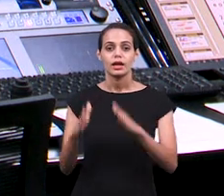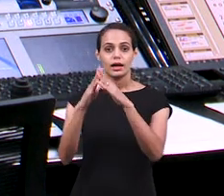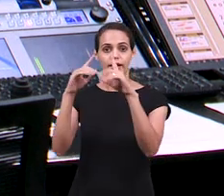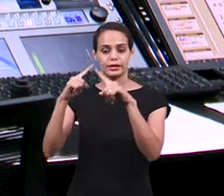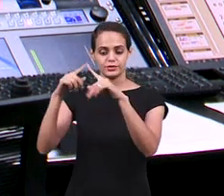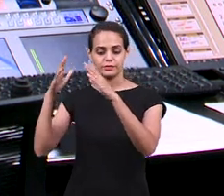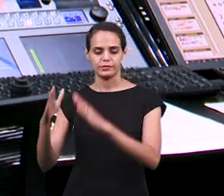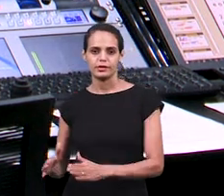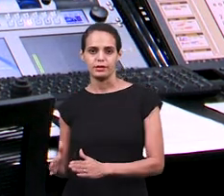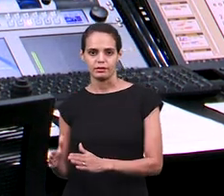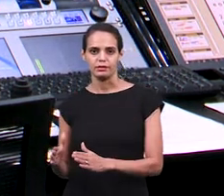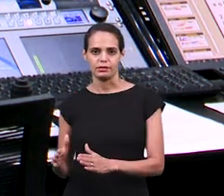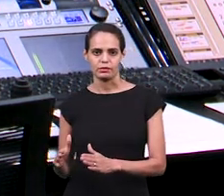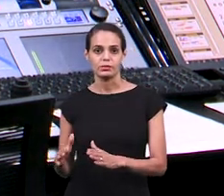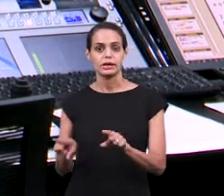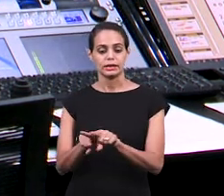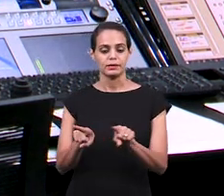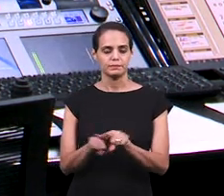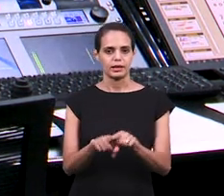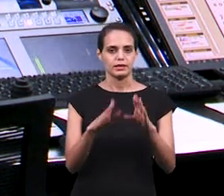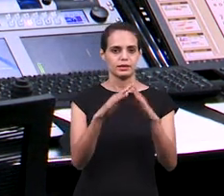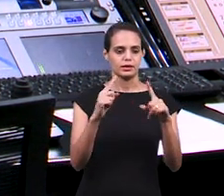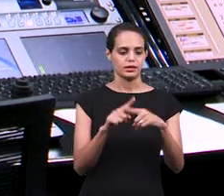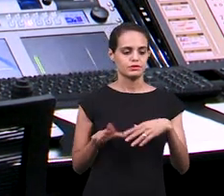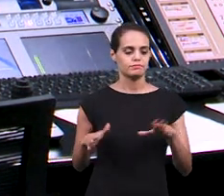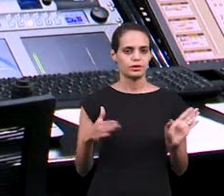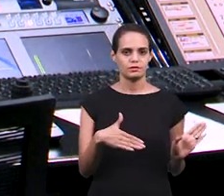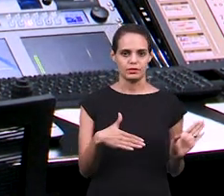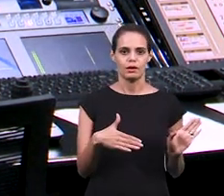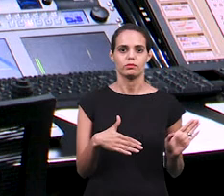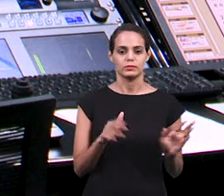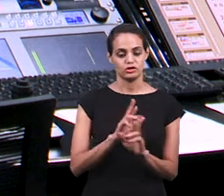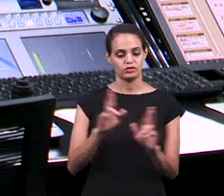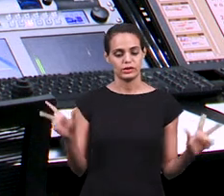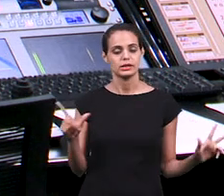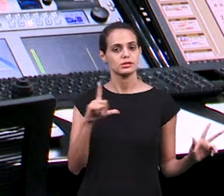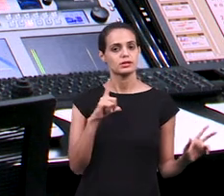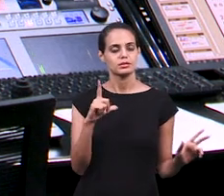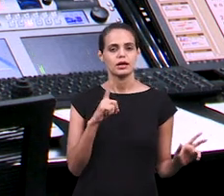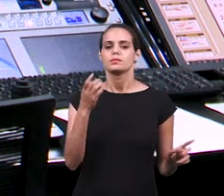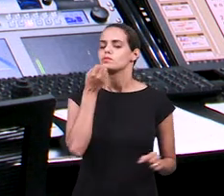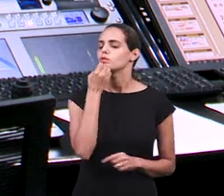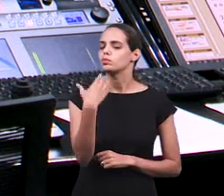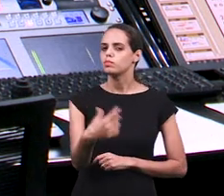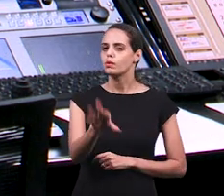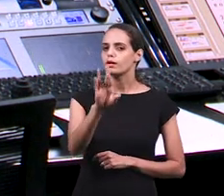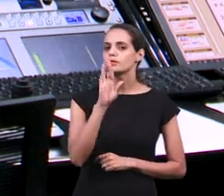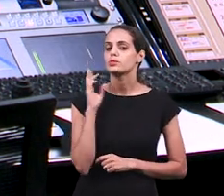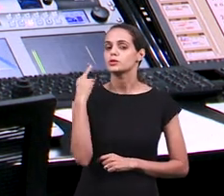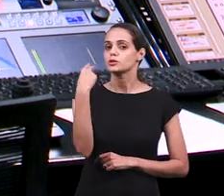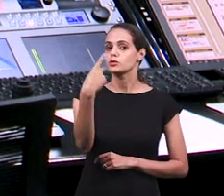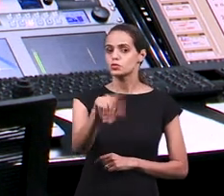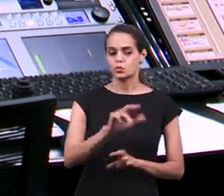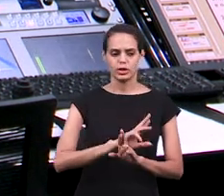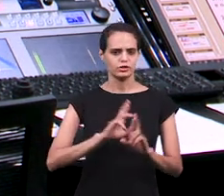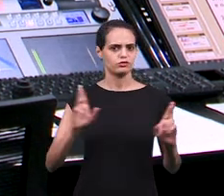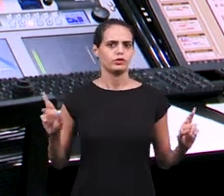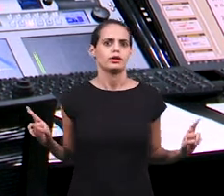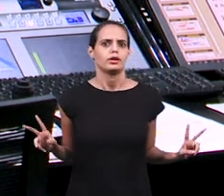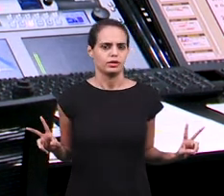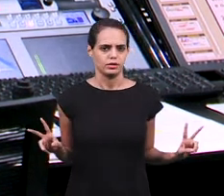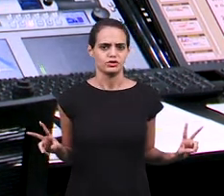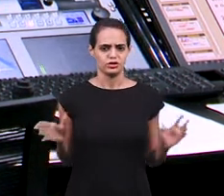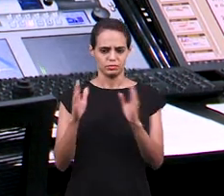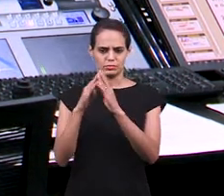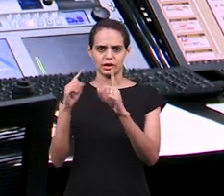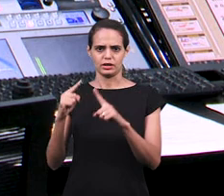igreja infiel, e Apocalipse 19, verso 8, as vestes da igreja fiel. Muito bem, elas são realmente